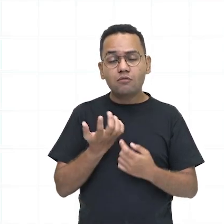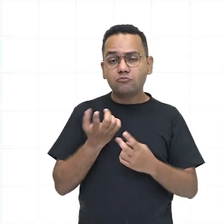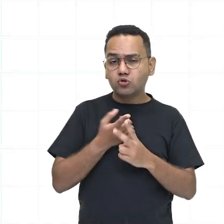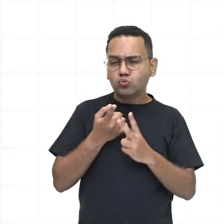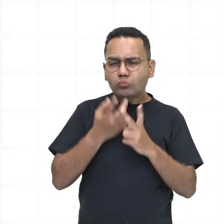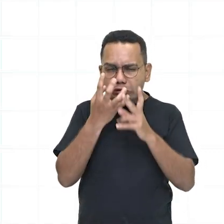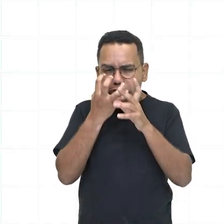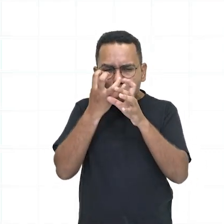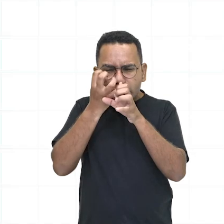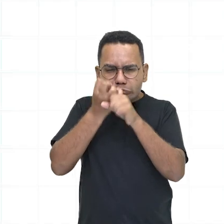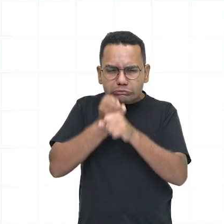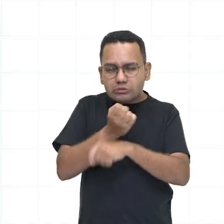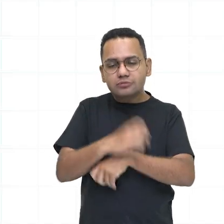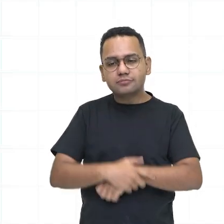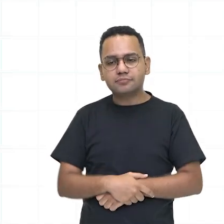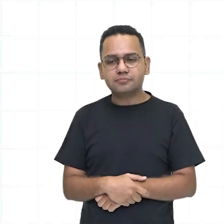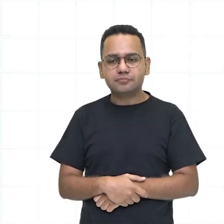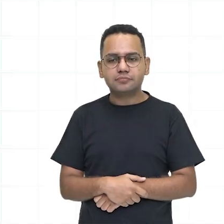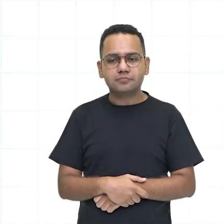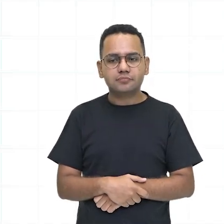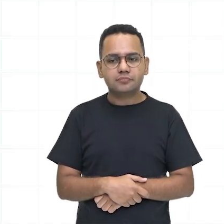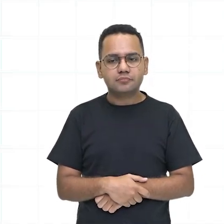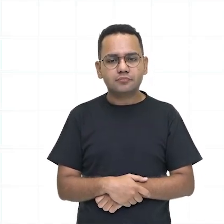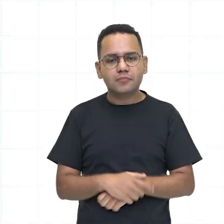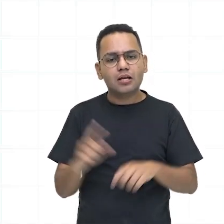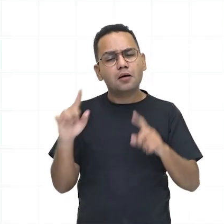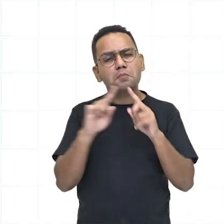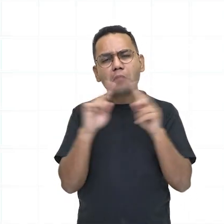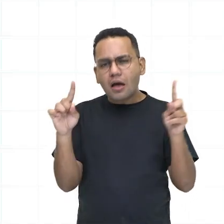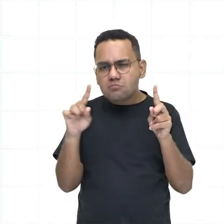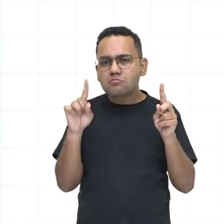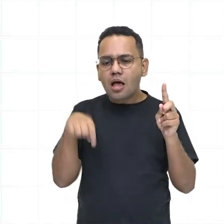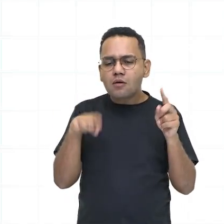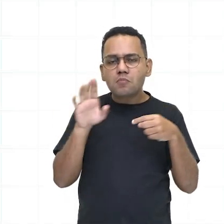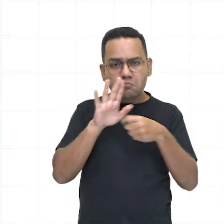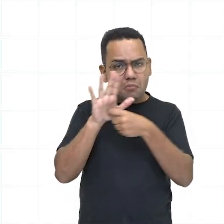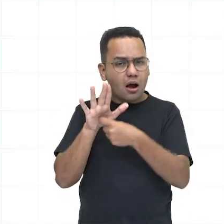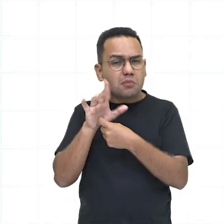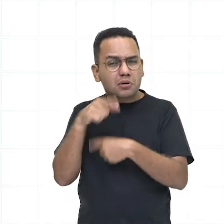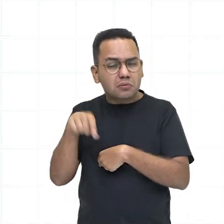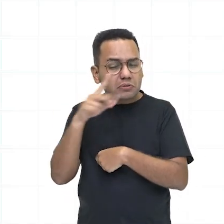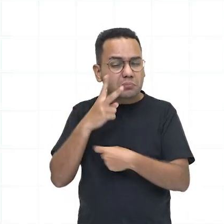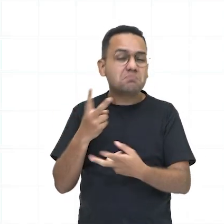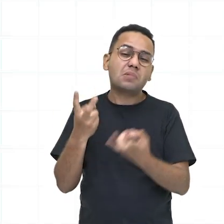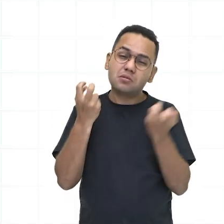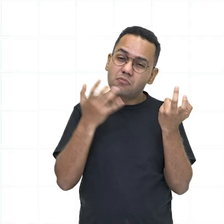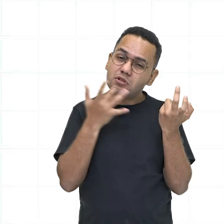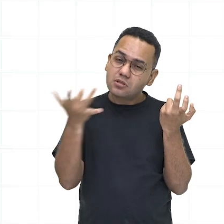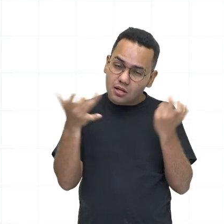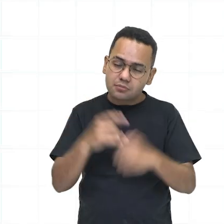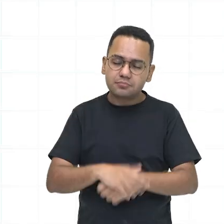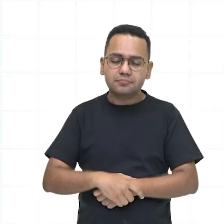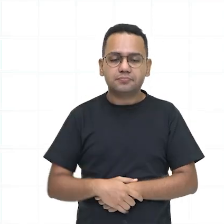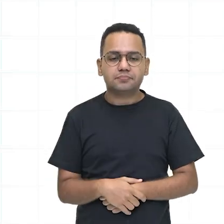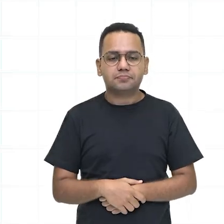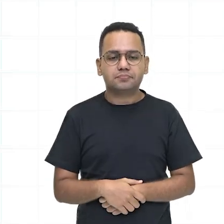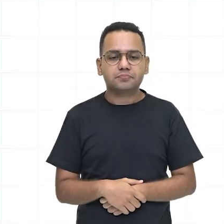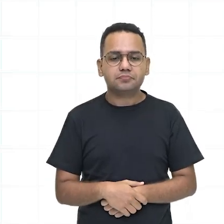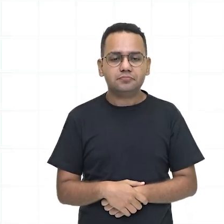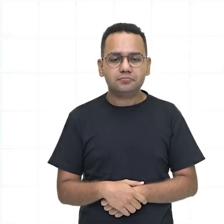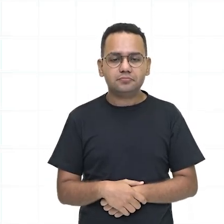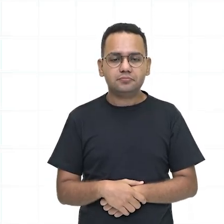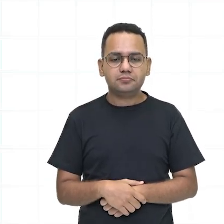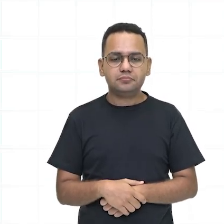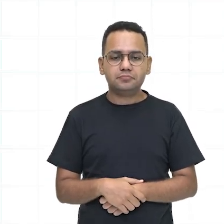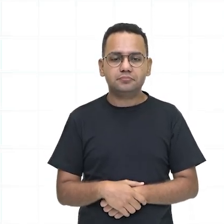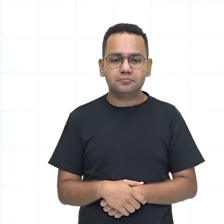ela seja azul desse jeito não. Isso daqui é só uma forma didática, né? Mas aí o que acontece com a hipertensão arterial? A parede